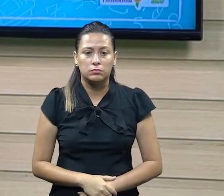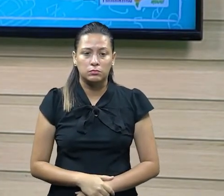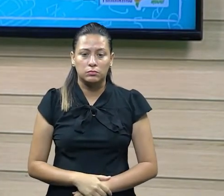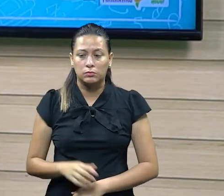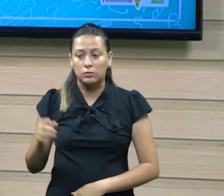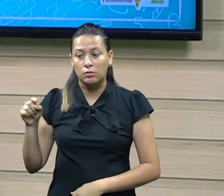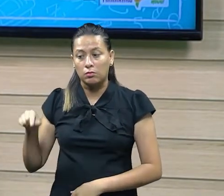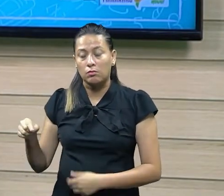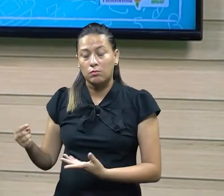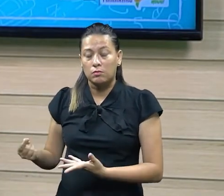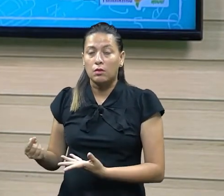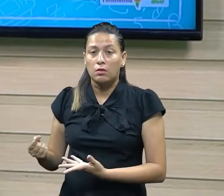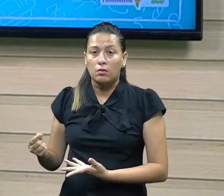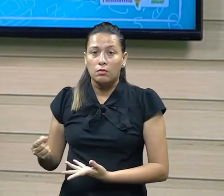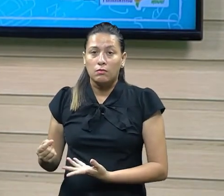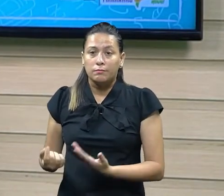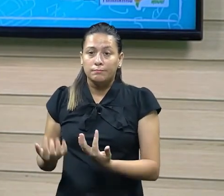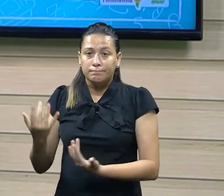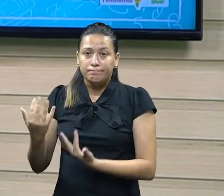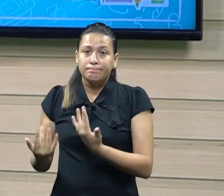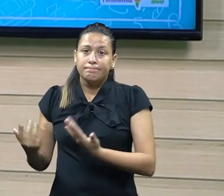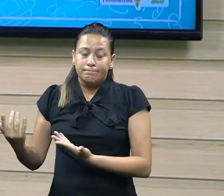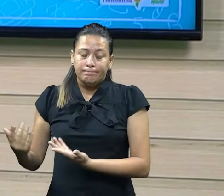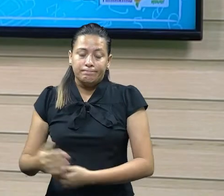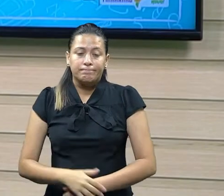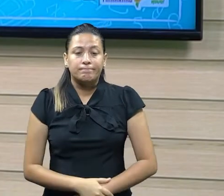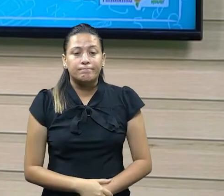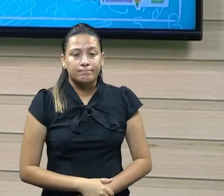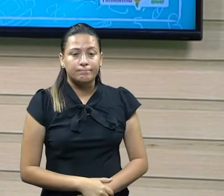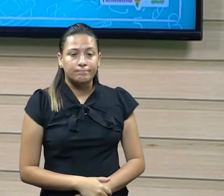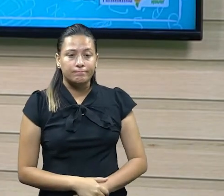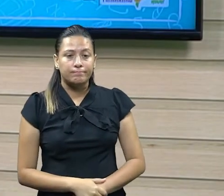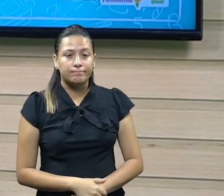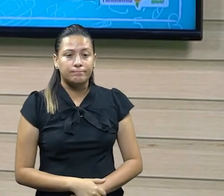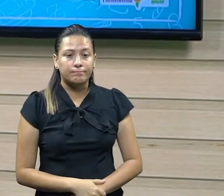lixo acumulado e acabar gerando a chama.